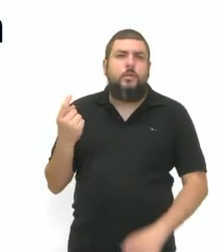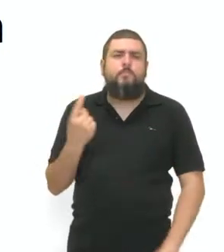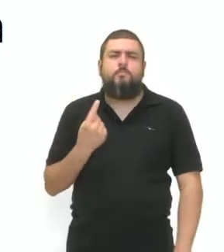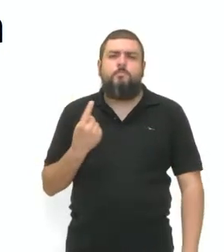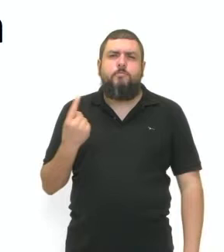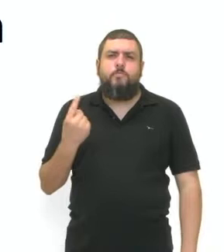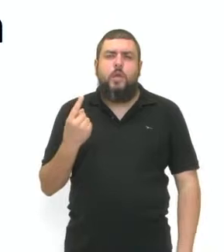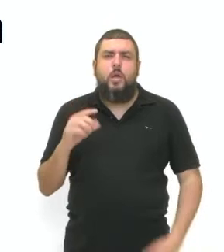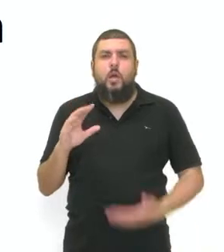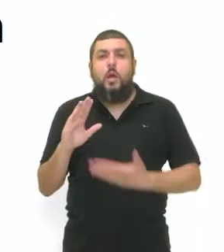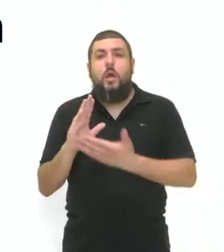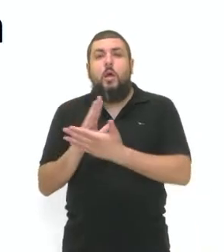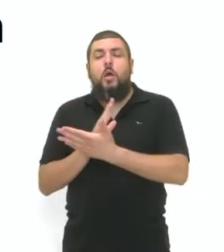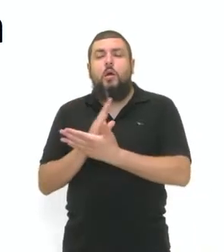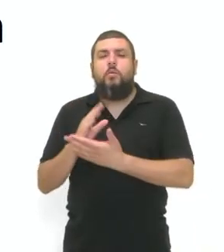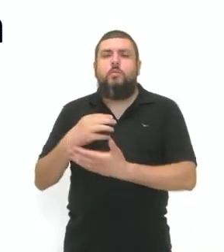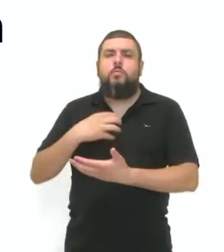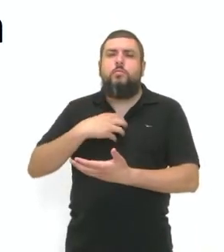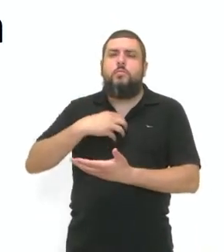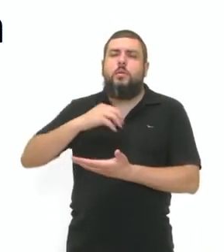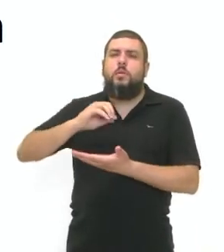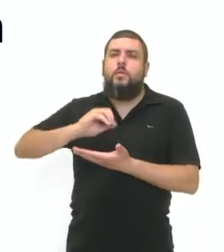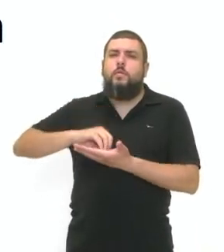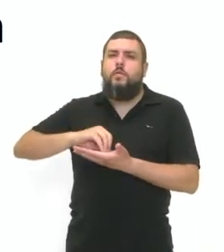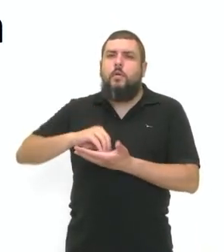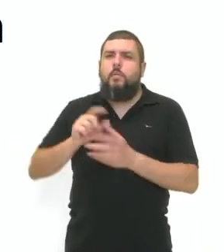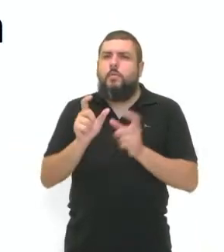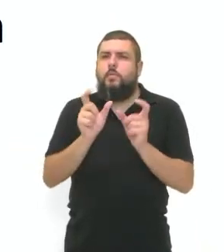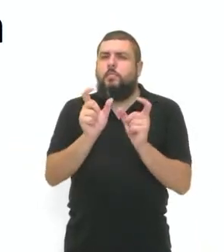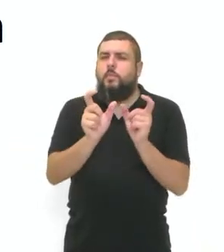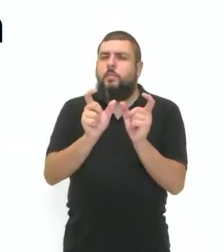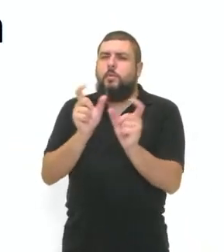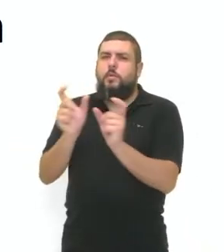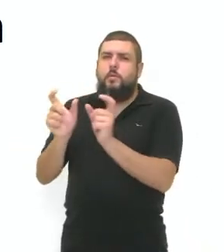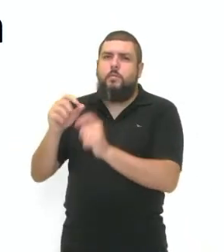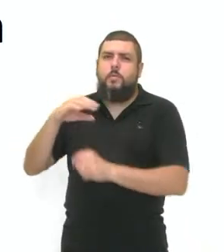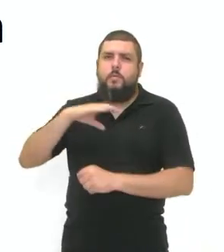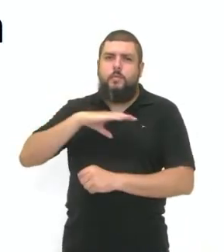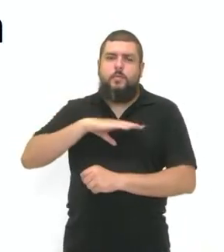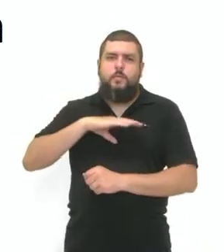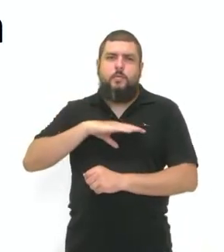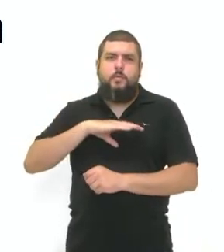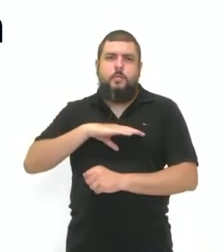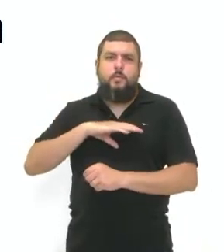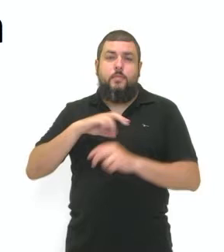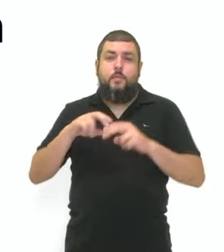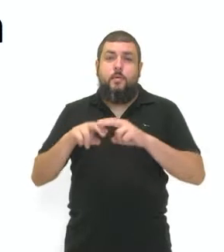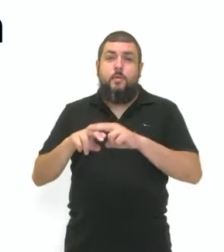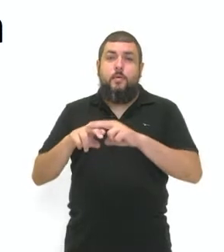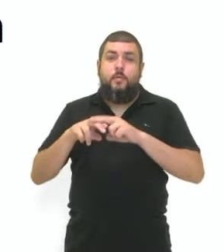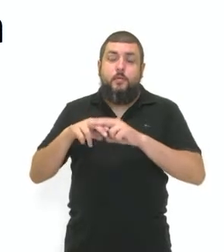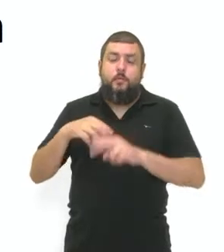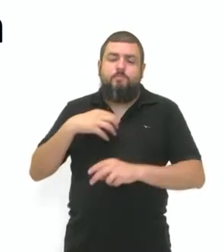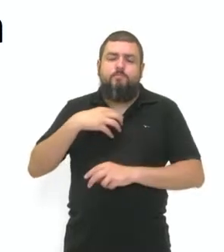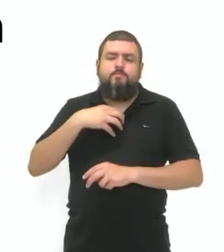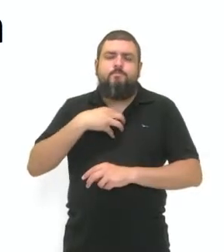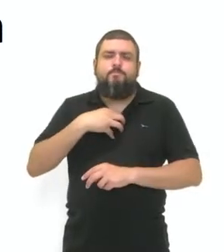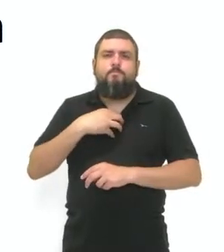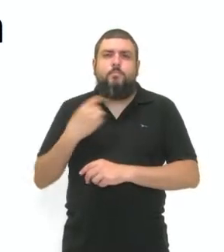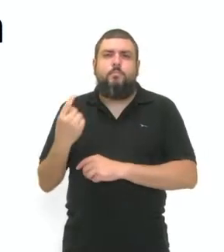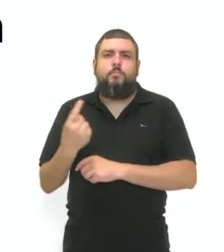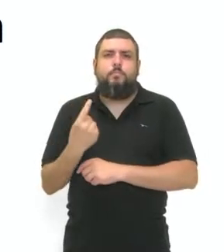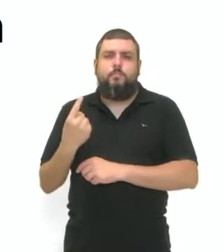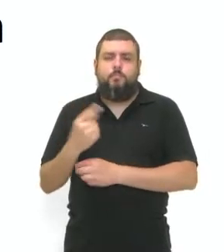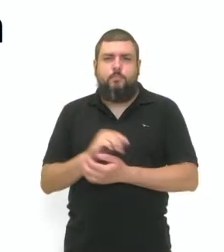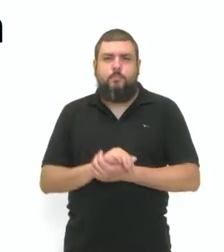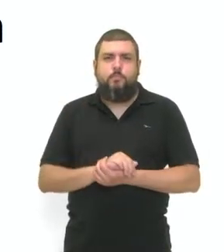sinta falta também de palavras em língua portuguesa, deem conta dos diferentes sentimentos de estar sozinho. Não